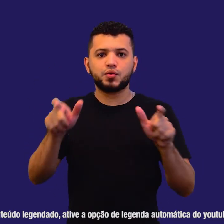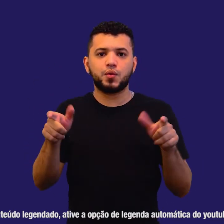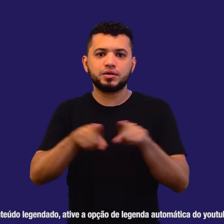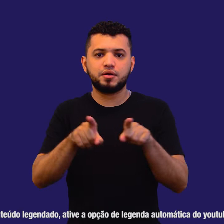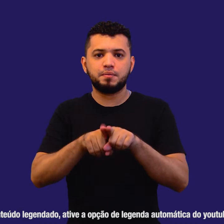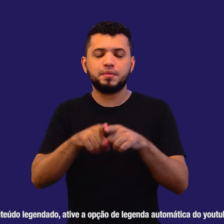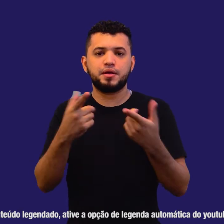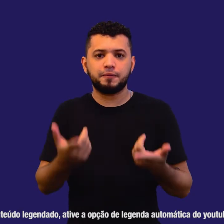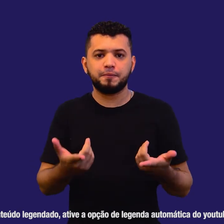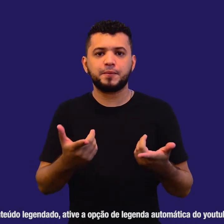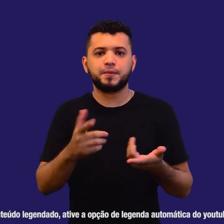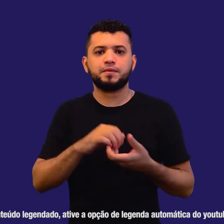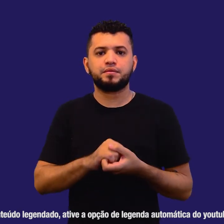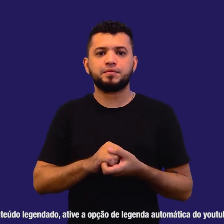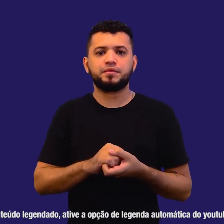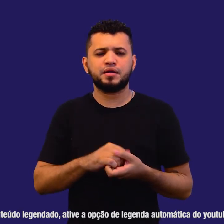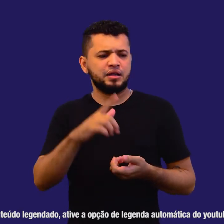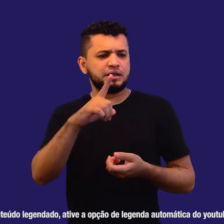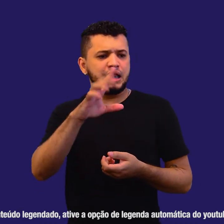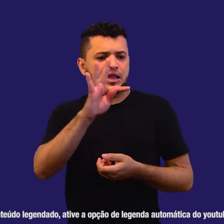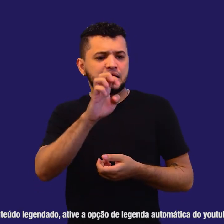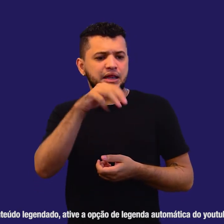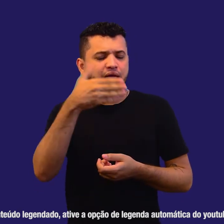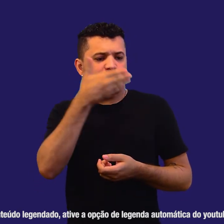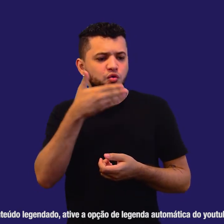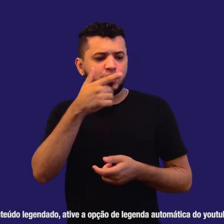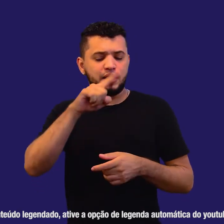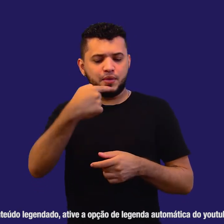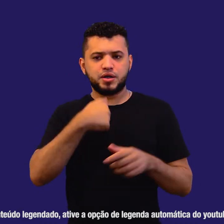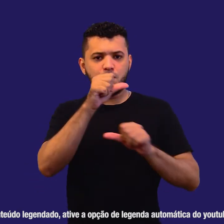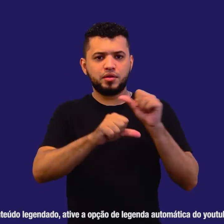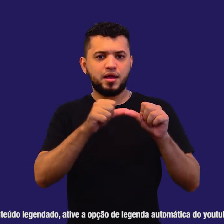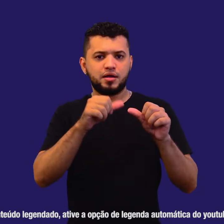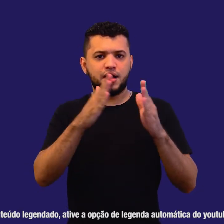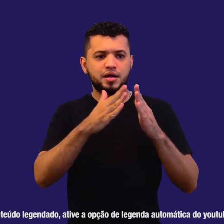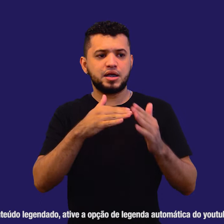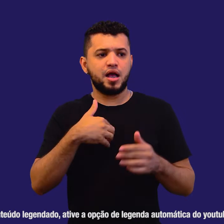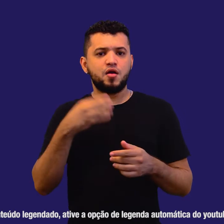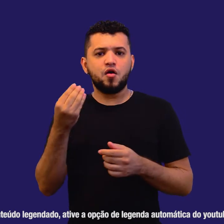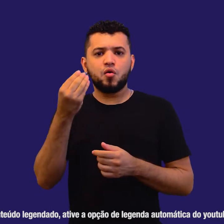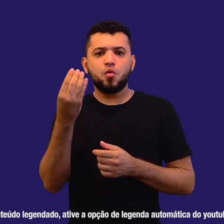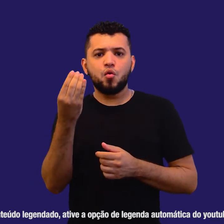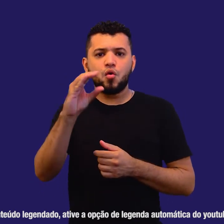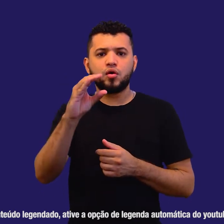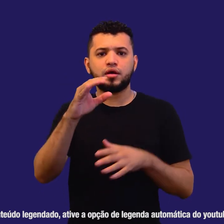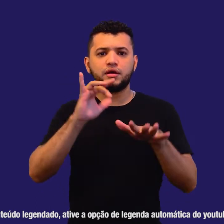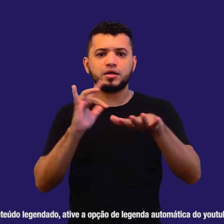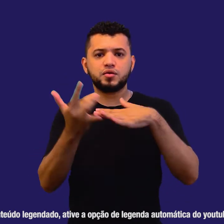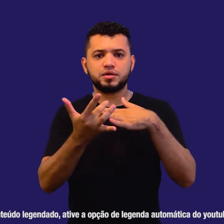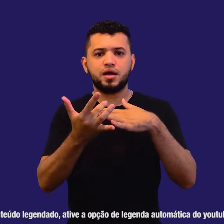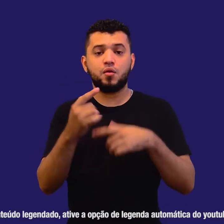mesmo mencionou. Esse Tem Açúcar, recentemente, quando eu mudei de casa, eu não conhecia e eu fiz uma postagem numa rede social perguntando se alguém tinha